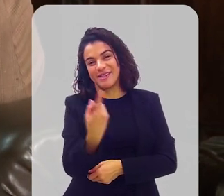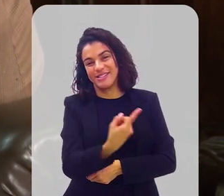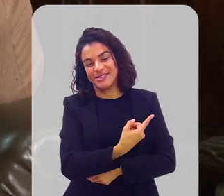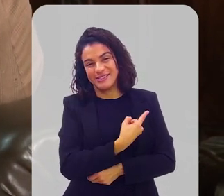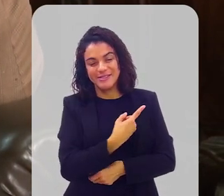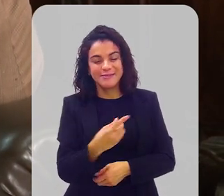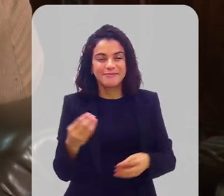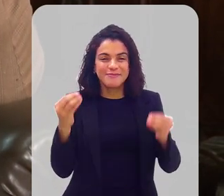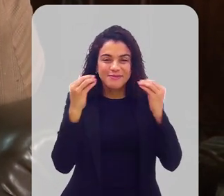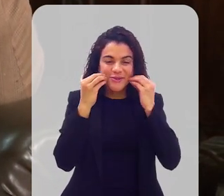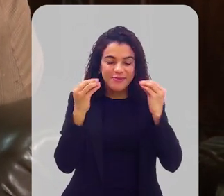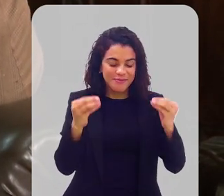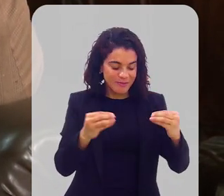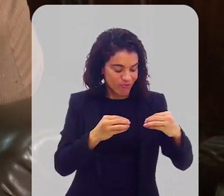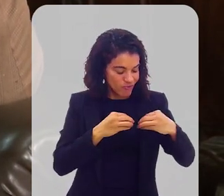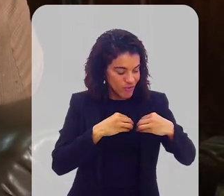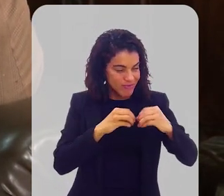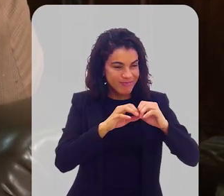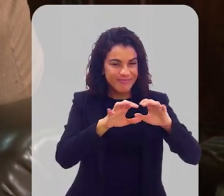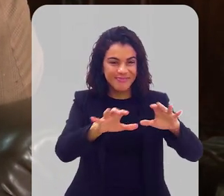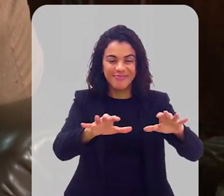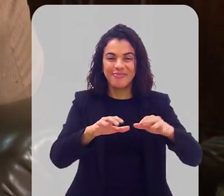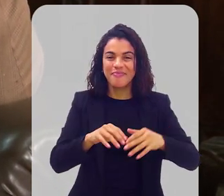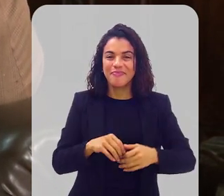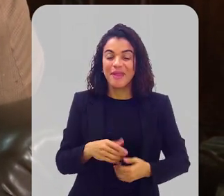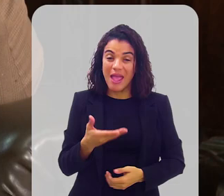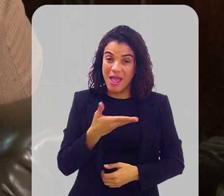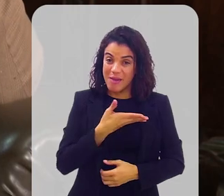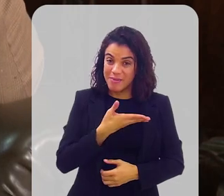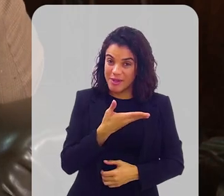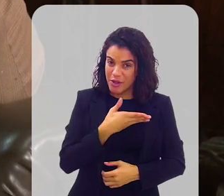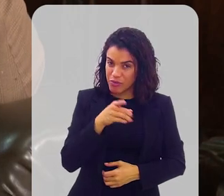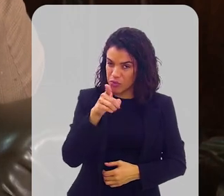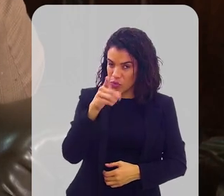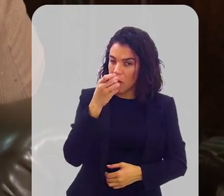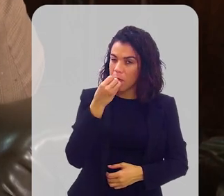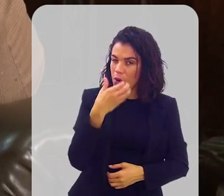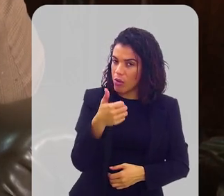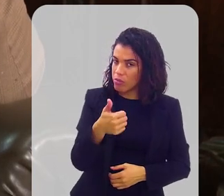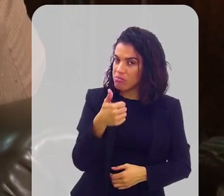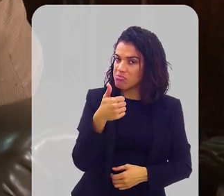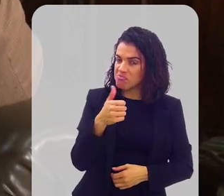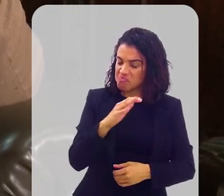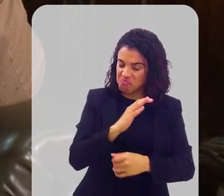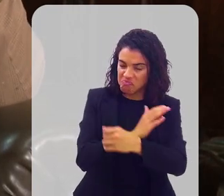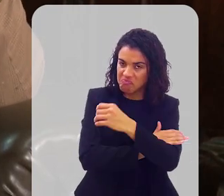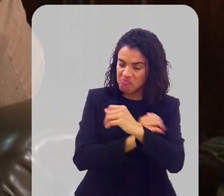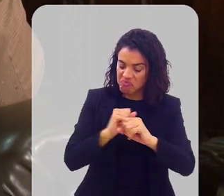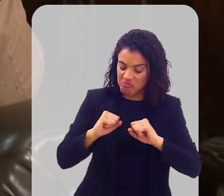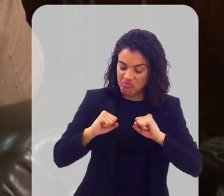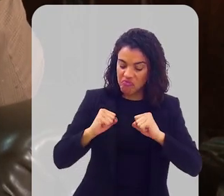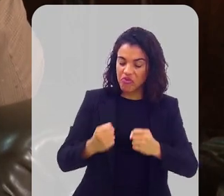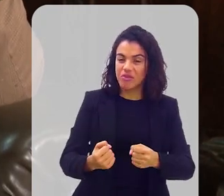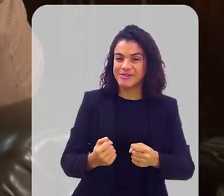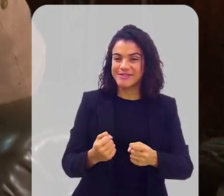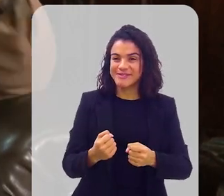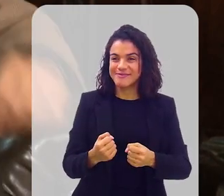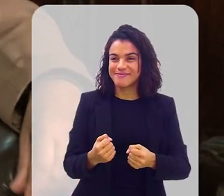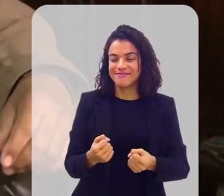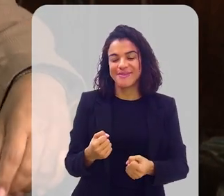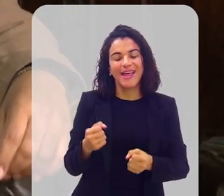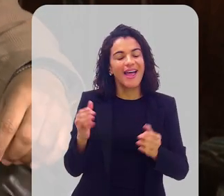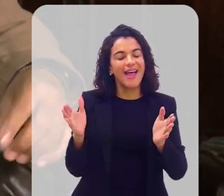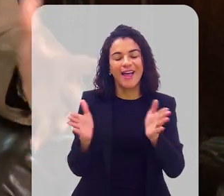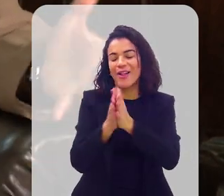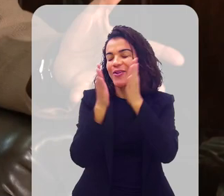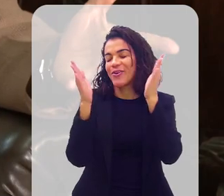para todos nós. Beijo, Isabela, no coração. Coisa linda. Amigão, tu é bom. Força total.